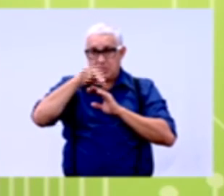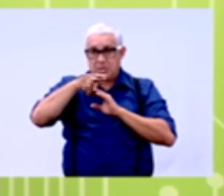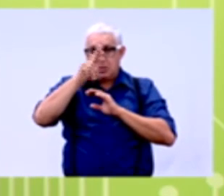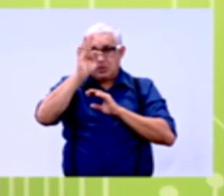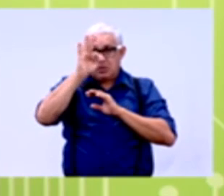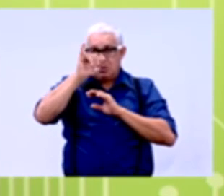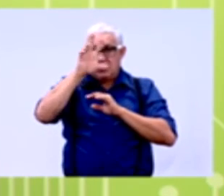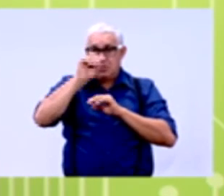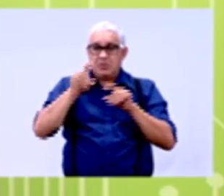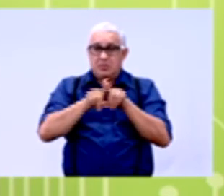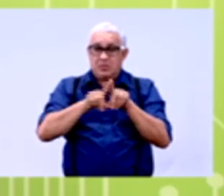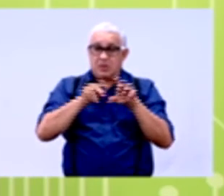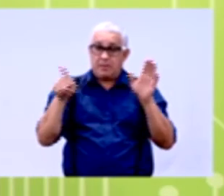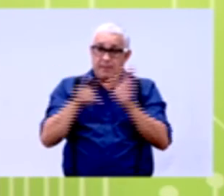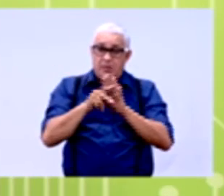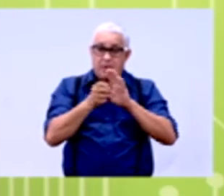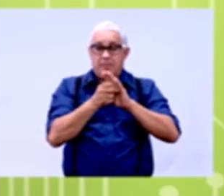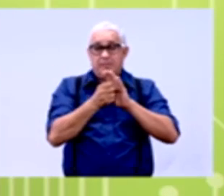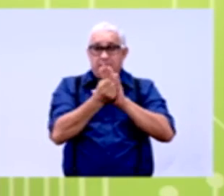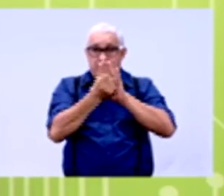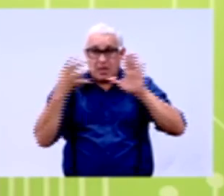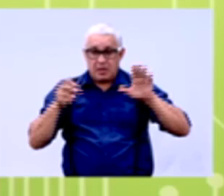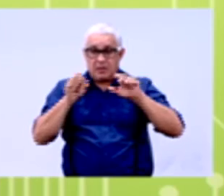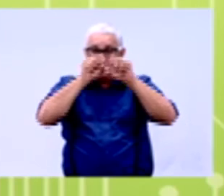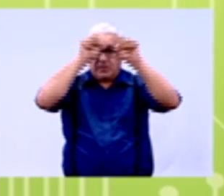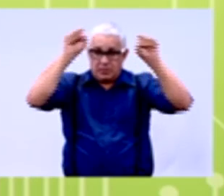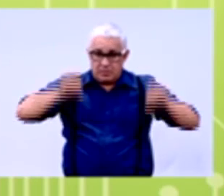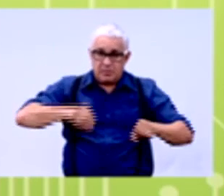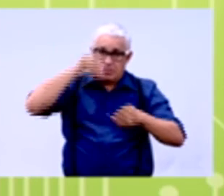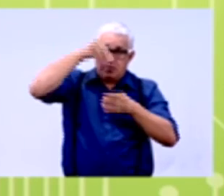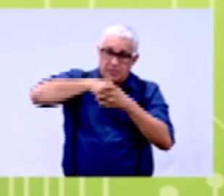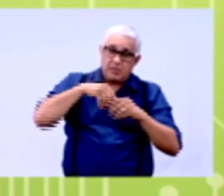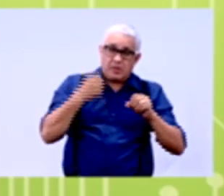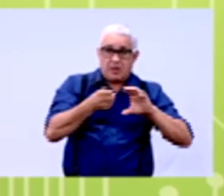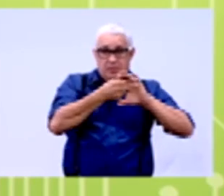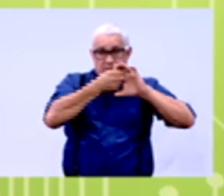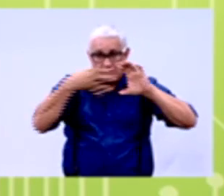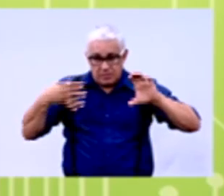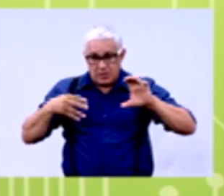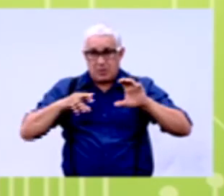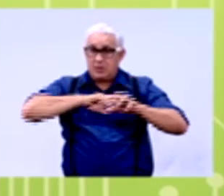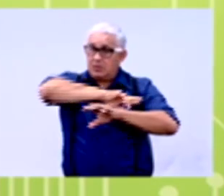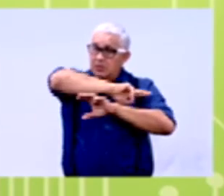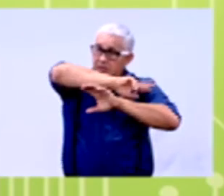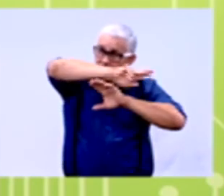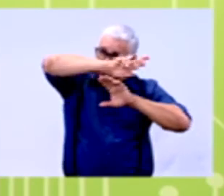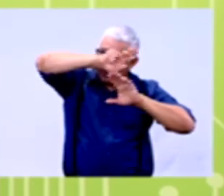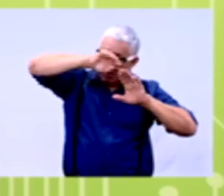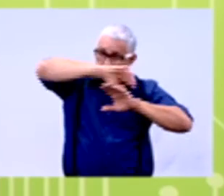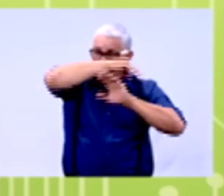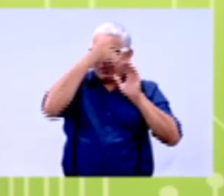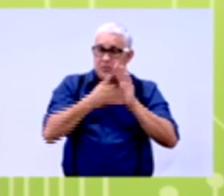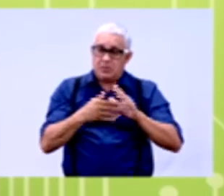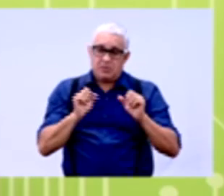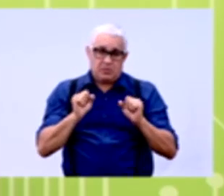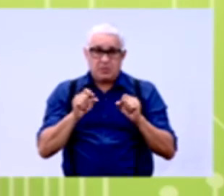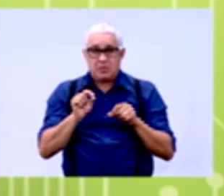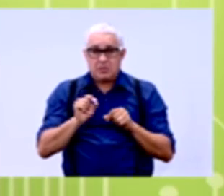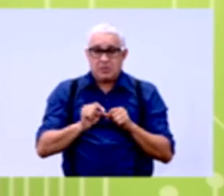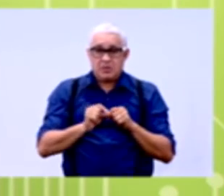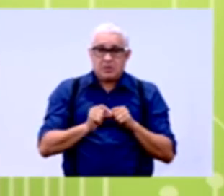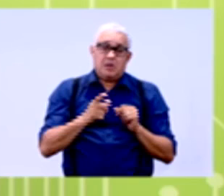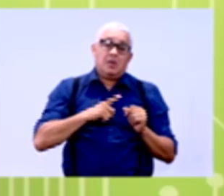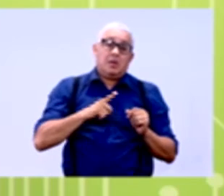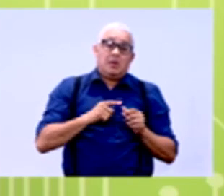nossa aplicação, pelo nosso sistema. Então, ele deve ser caracterizado, ter todas as características para poder